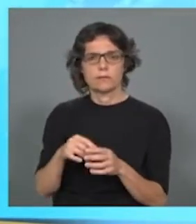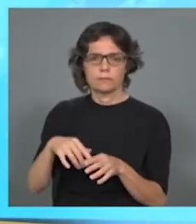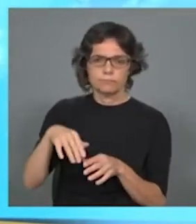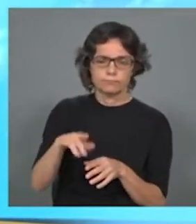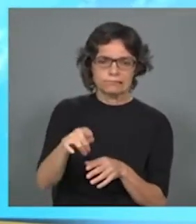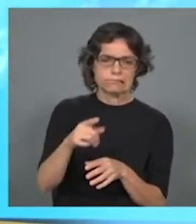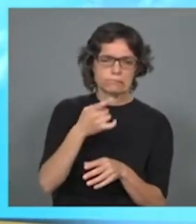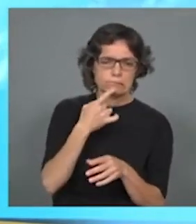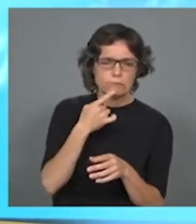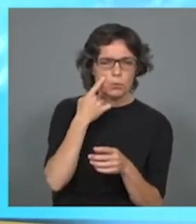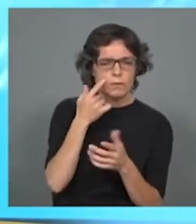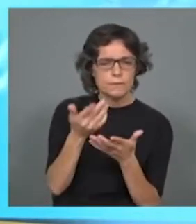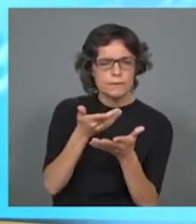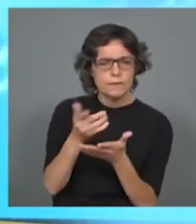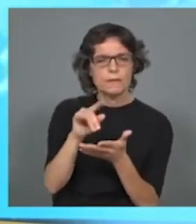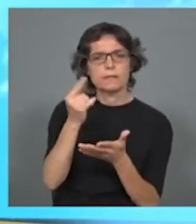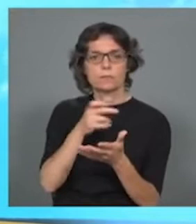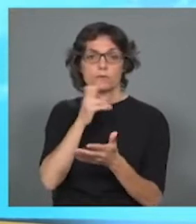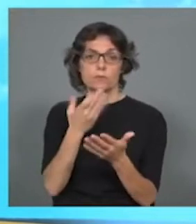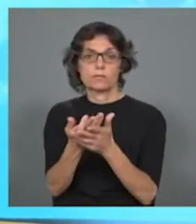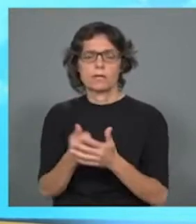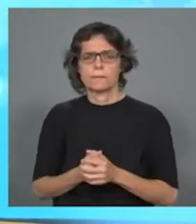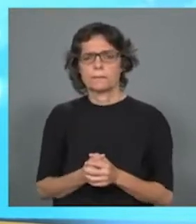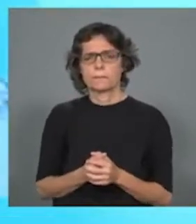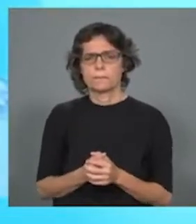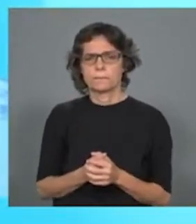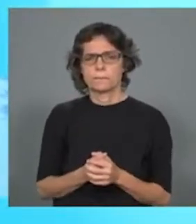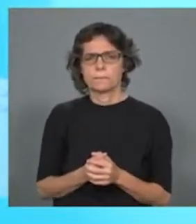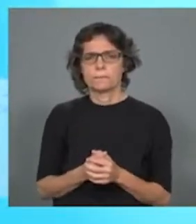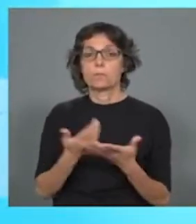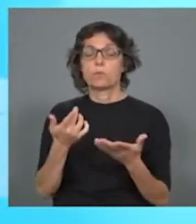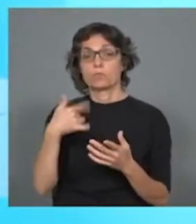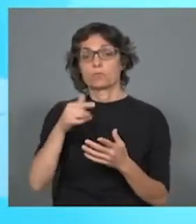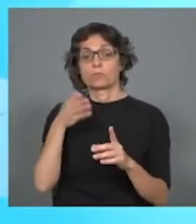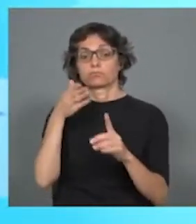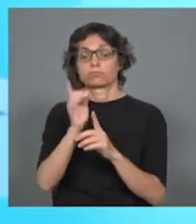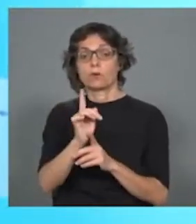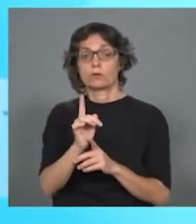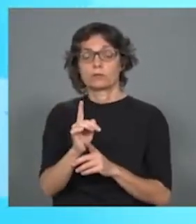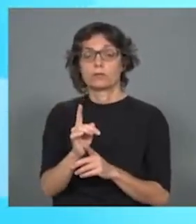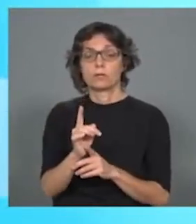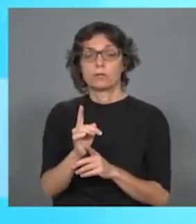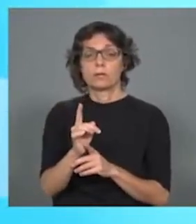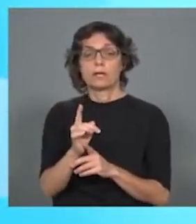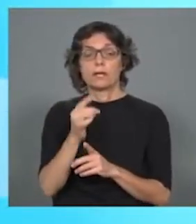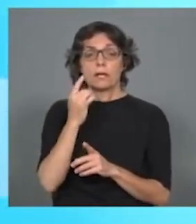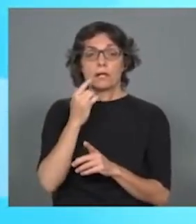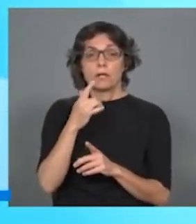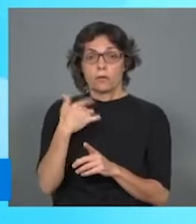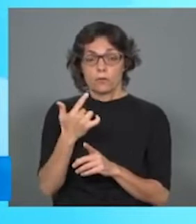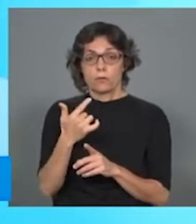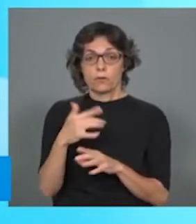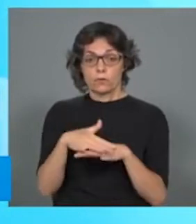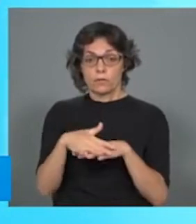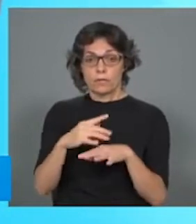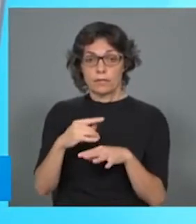é? E que a Aposta à Cáritas vai fazendo também nesse âmbito. A aposta que nós fazemos é precisamente de, como rede, estarmos cada vez mais próximos